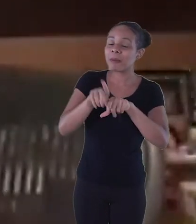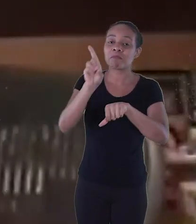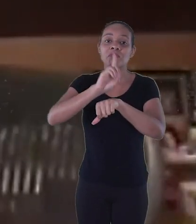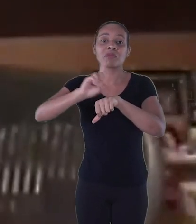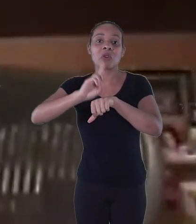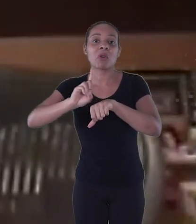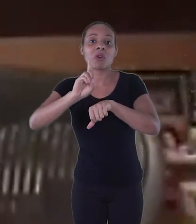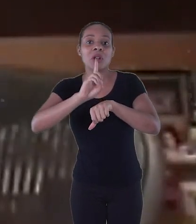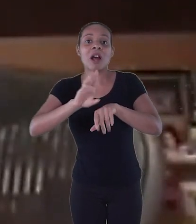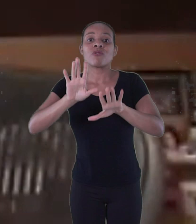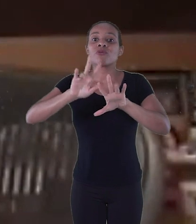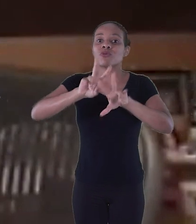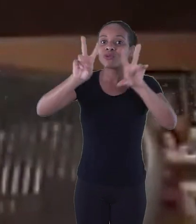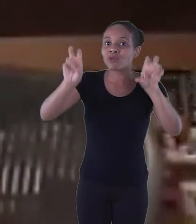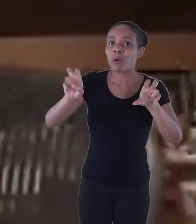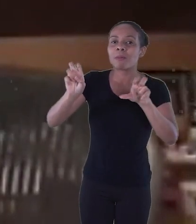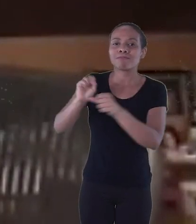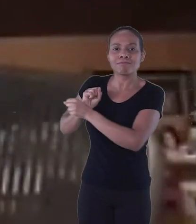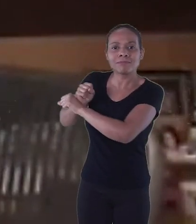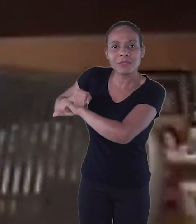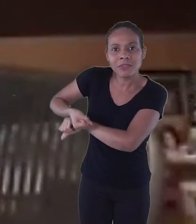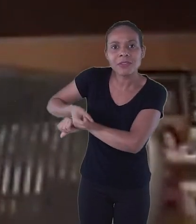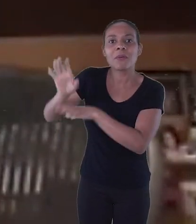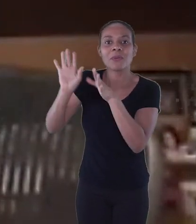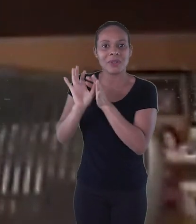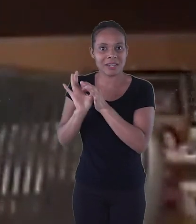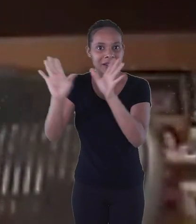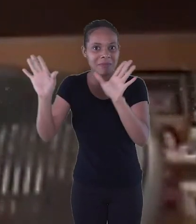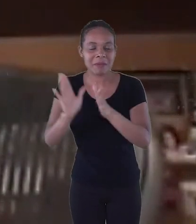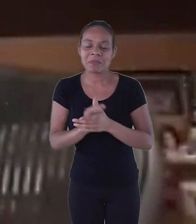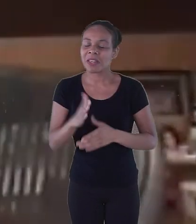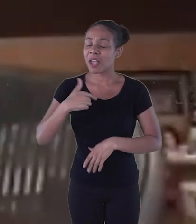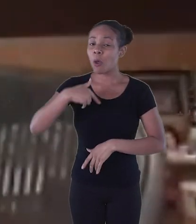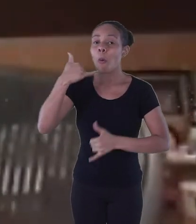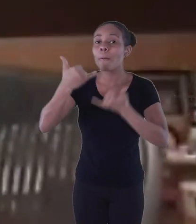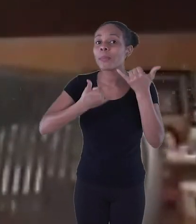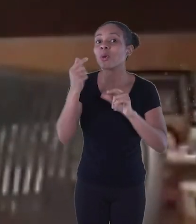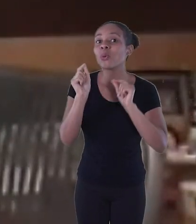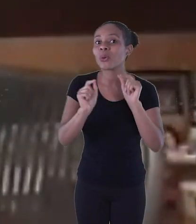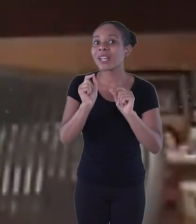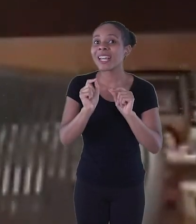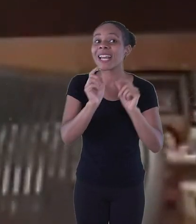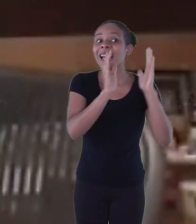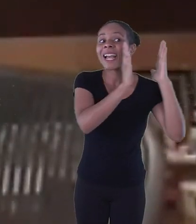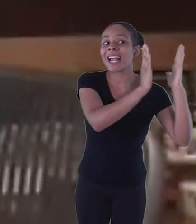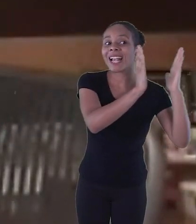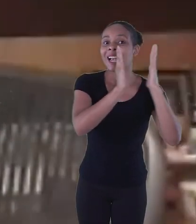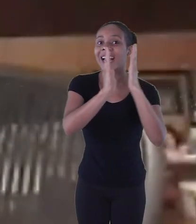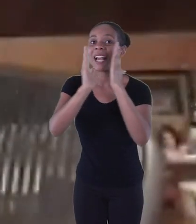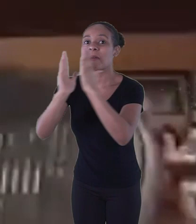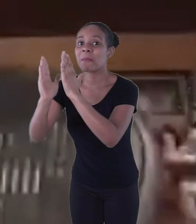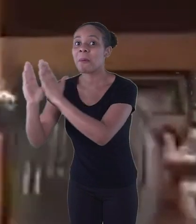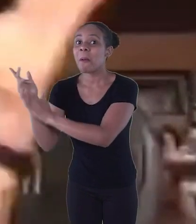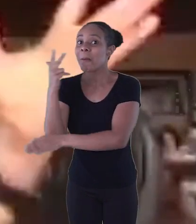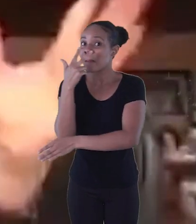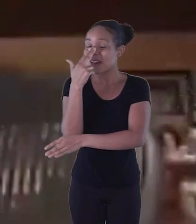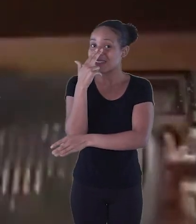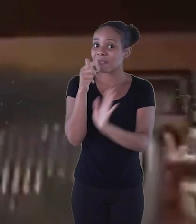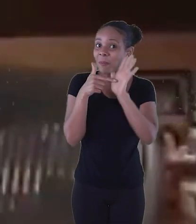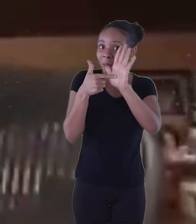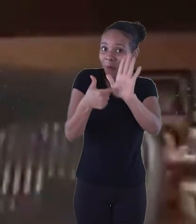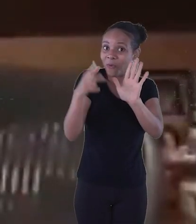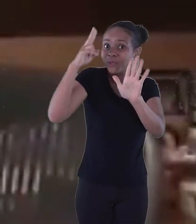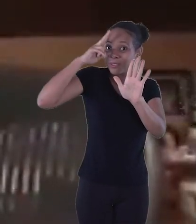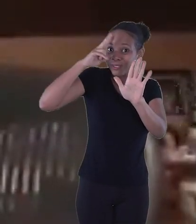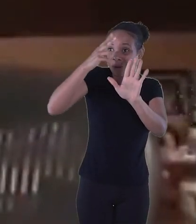nós chamamos colegas, né, eu sempre digo que cada capítulo dá o spoiler de um livro de história, né, porque falamos de todos os